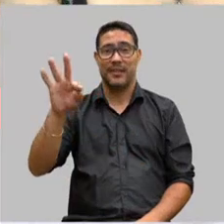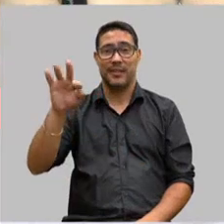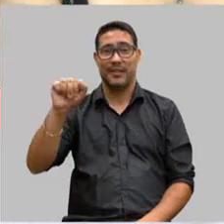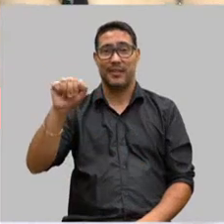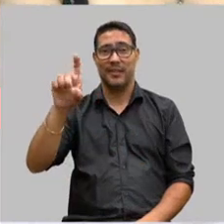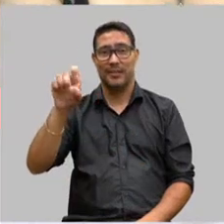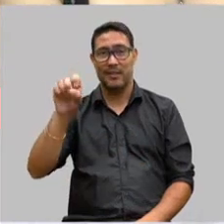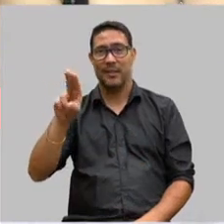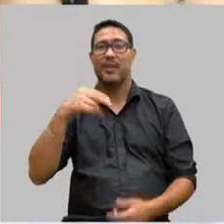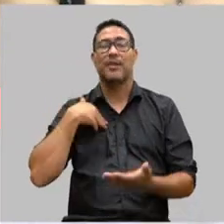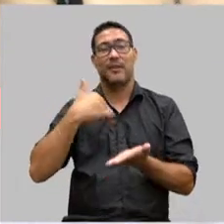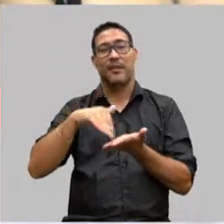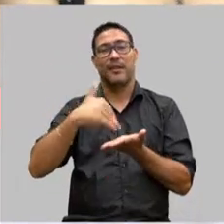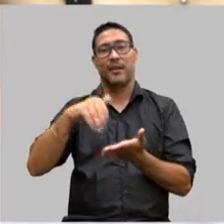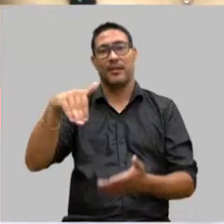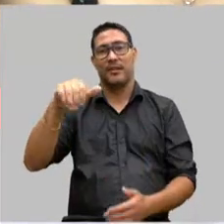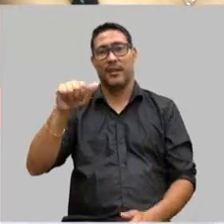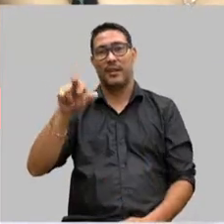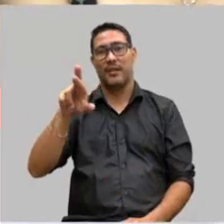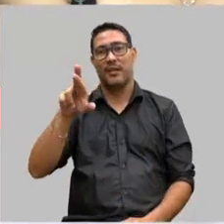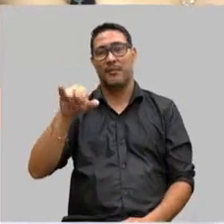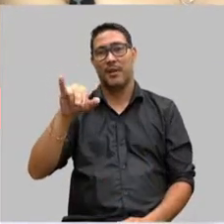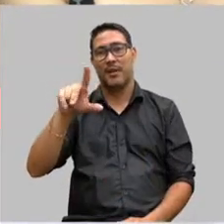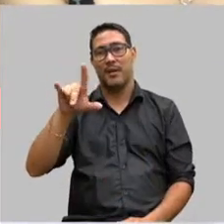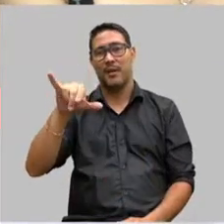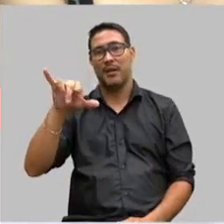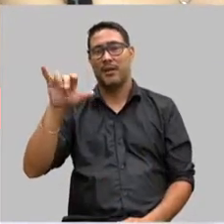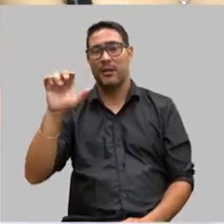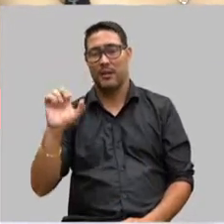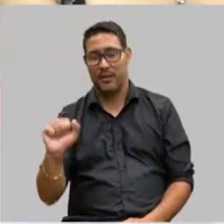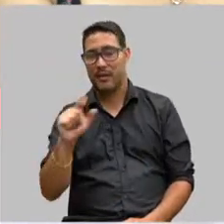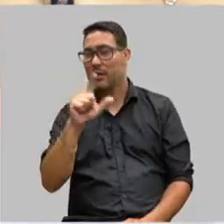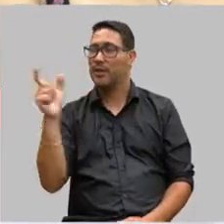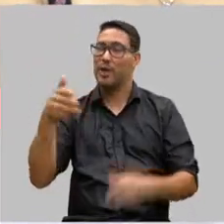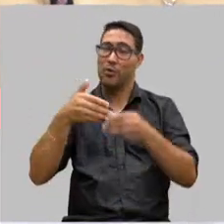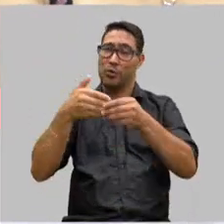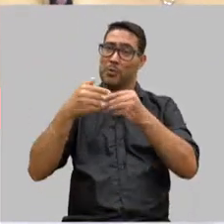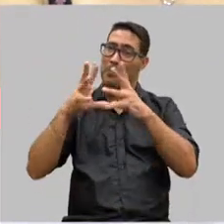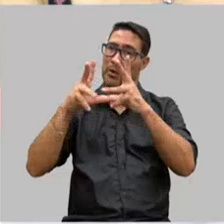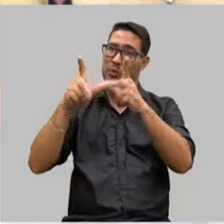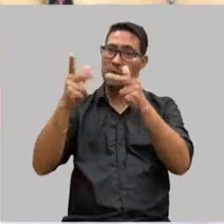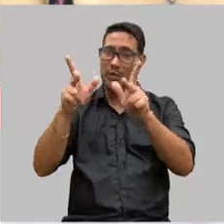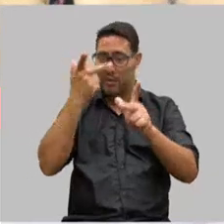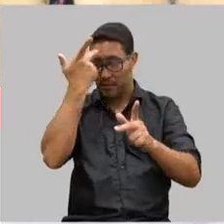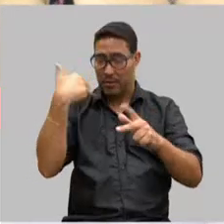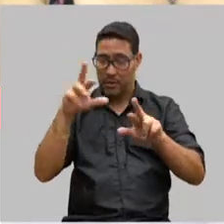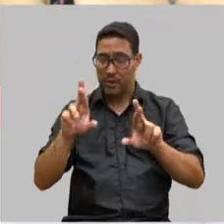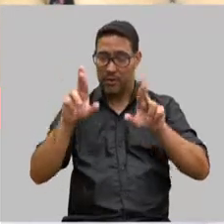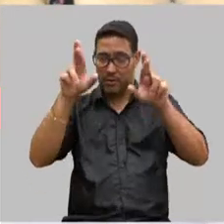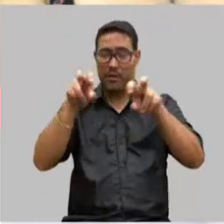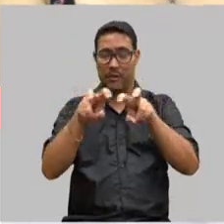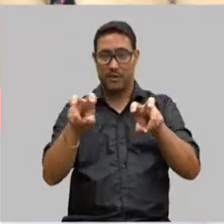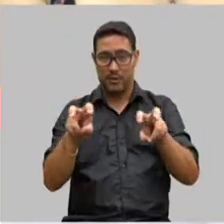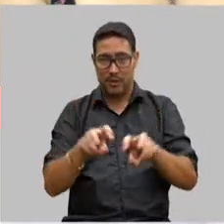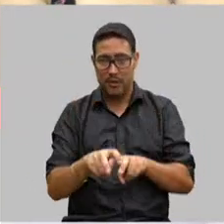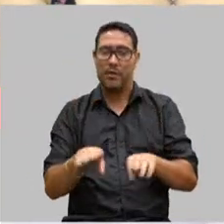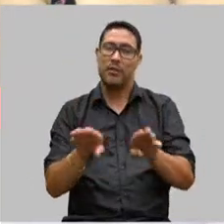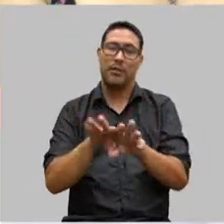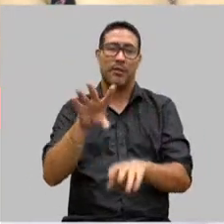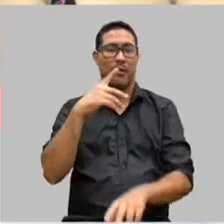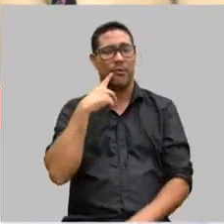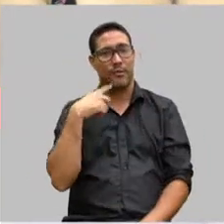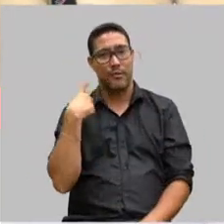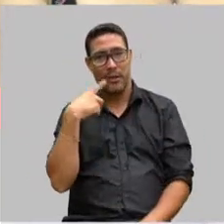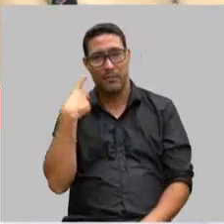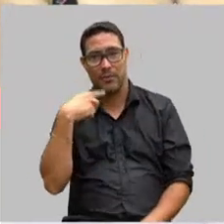secretária Marília, que em nome da qual eu saúdo todos os demais membros da mesa, senhores presentes, deputados. Bom,